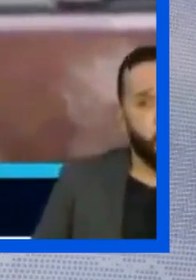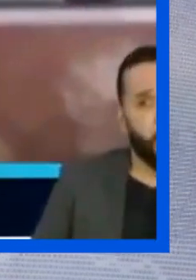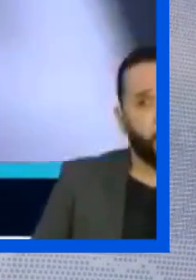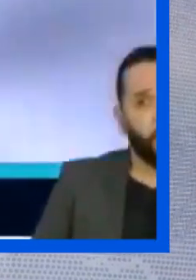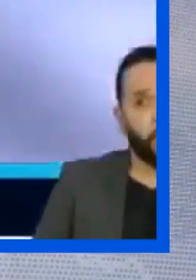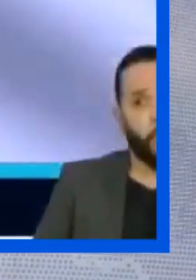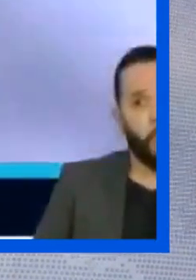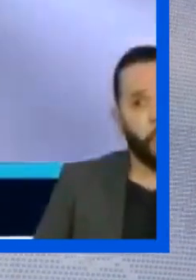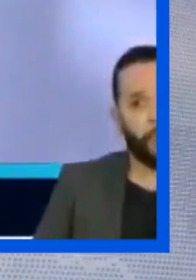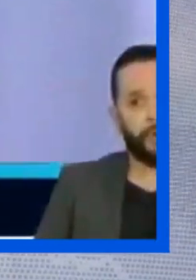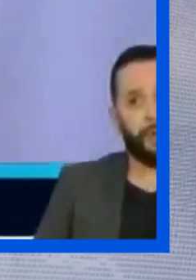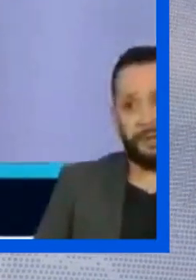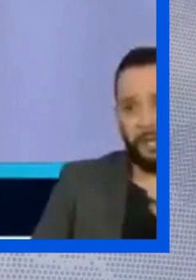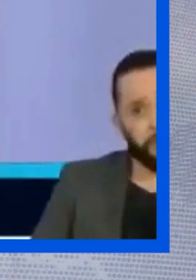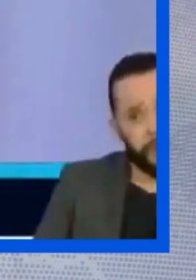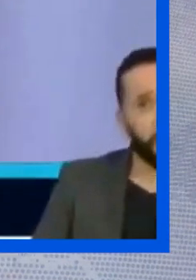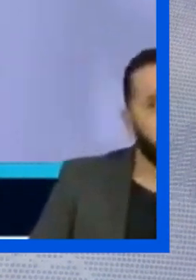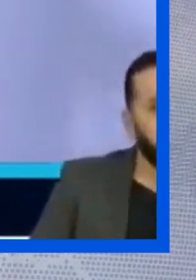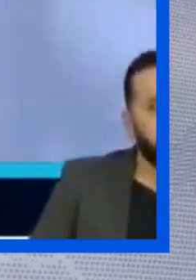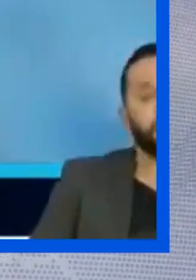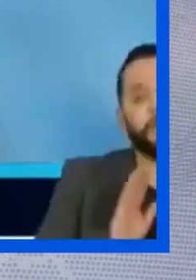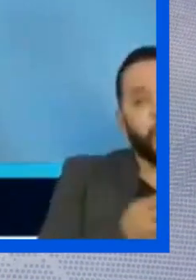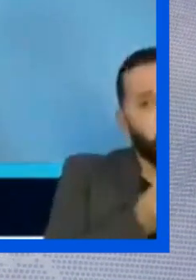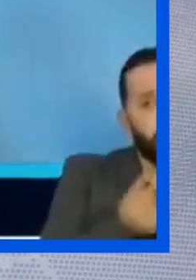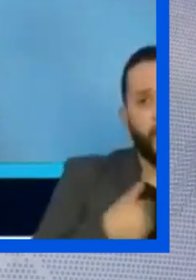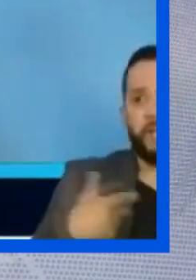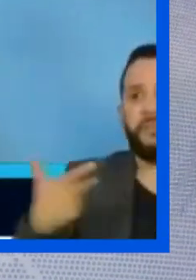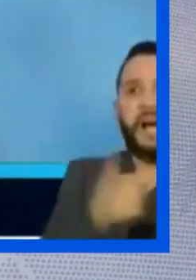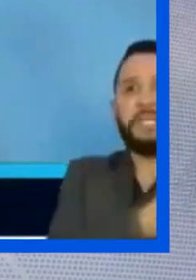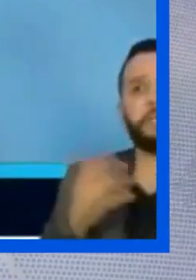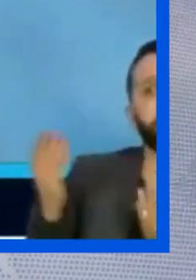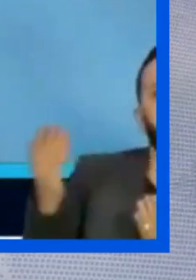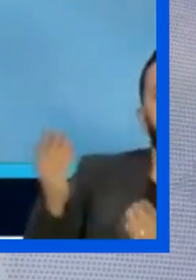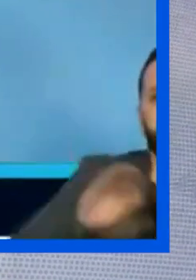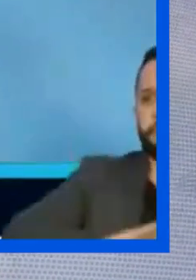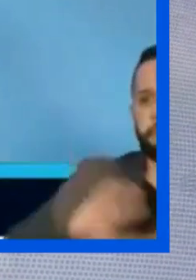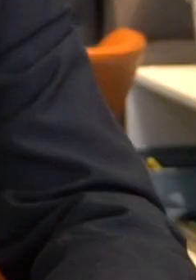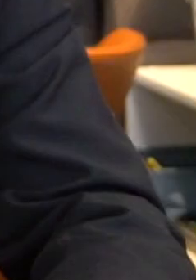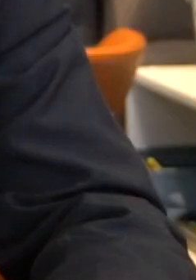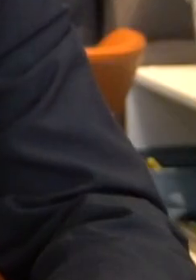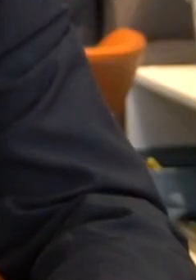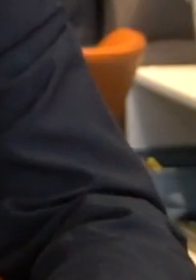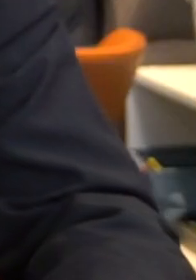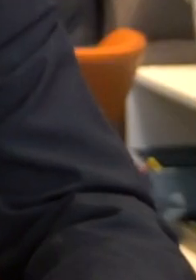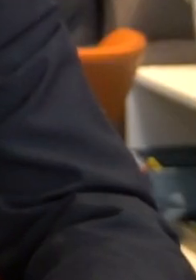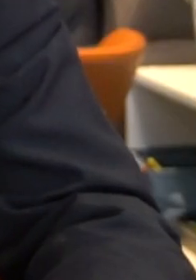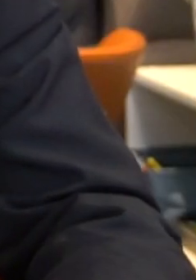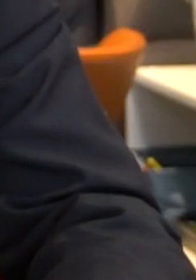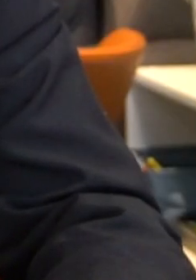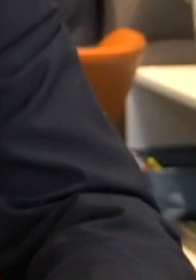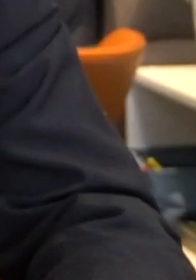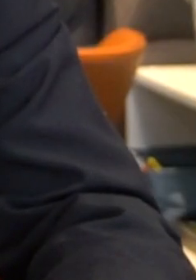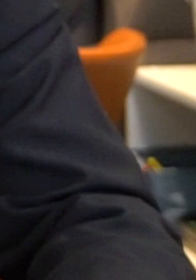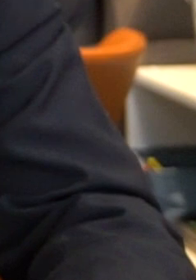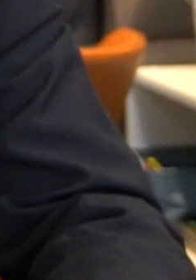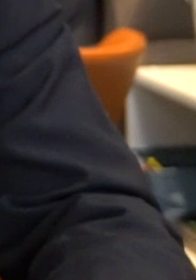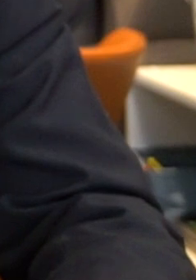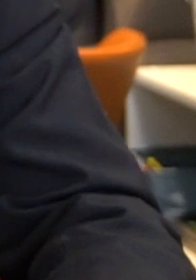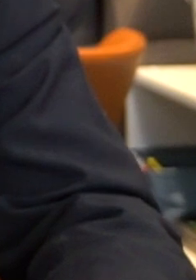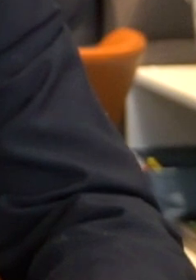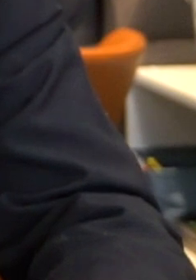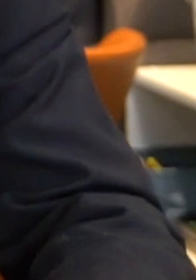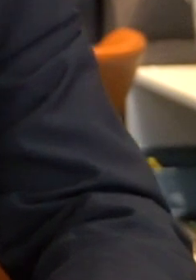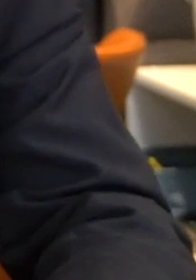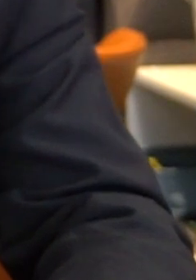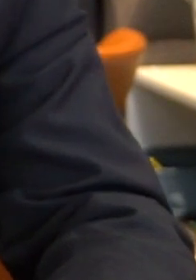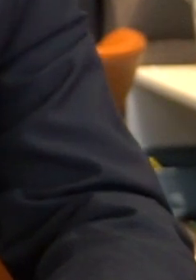posso falar sobre isso aí. Tem que ter a sua eficácia. Toda e qualquer vacina está descartada. Toda e qualquer. Uma das vezes que a gente viu o Bolsonaro atrapalhar a negociação